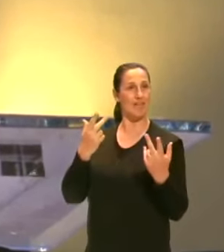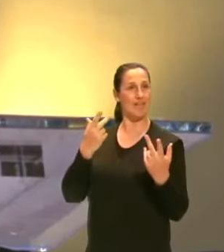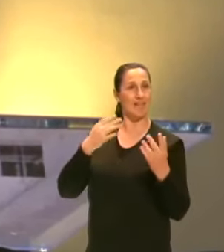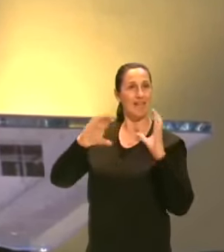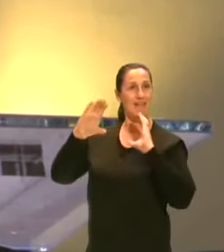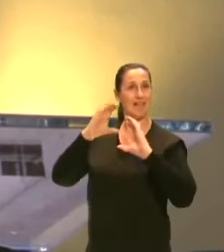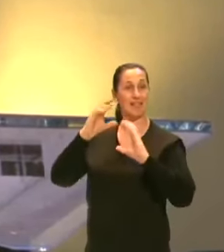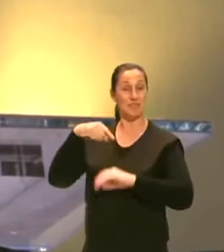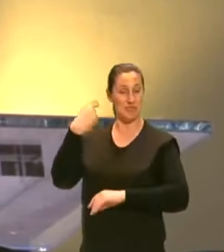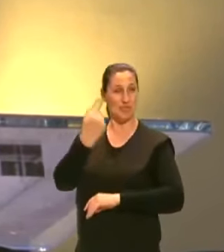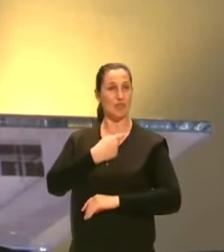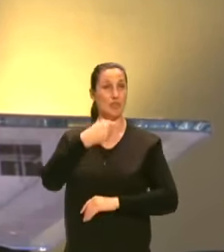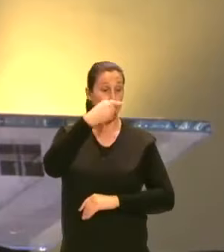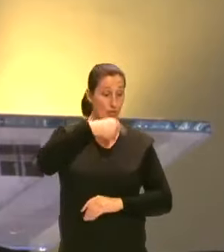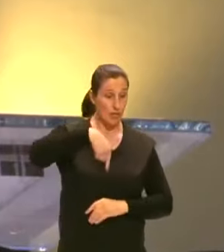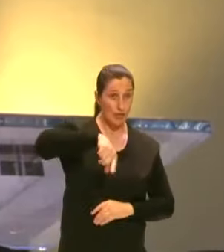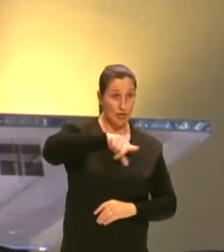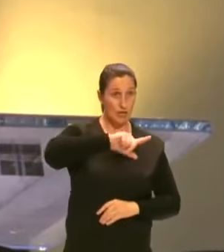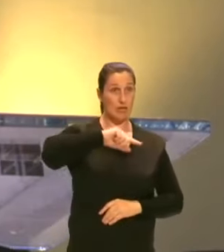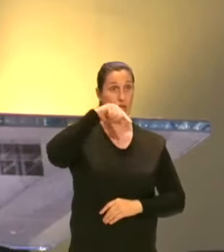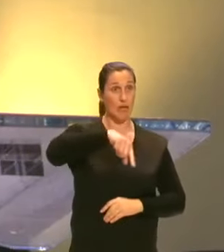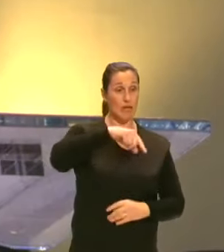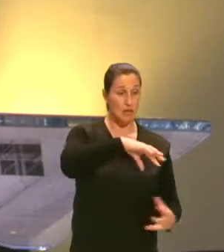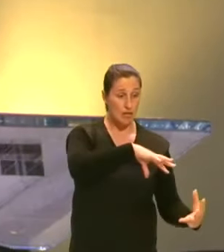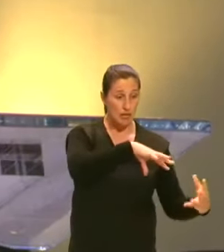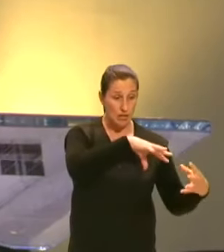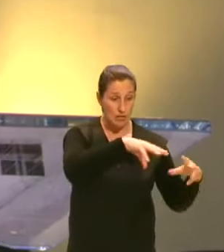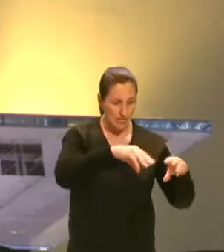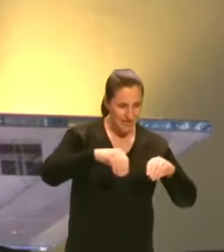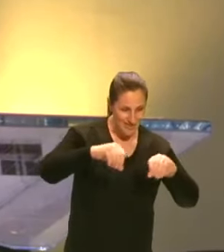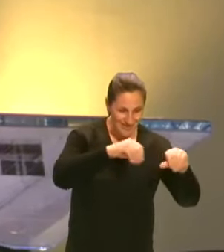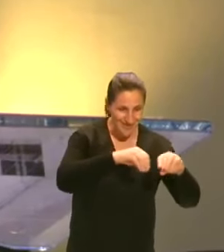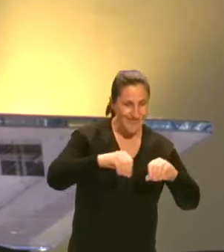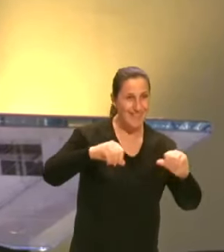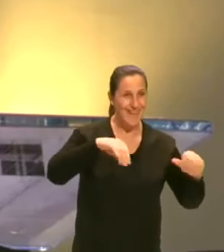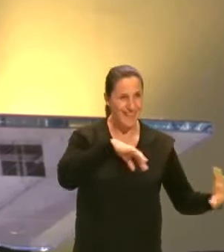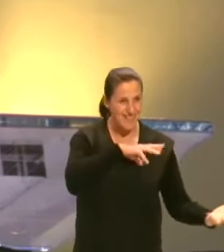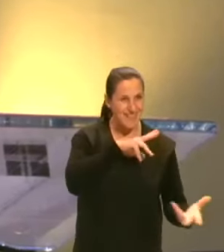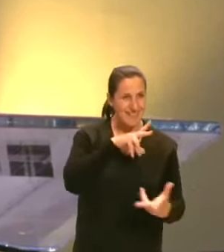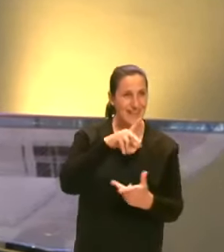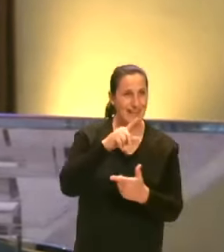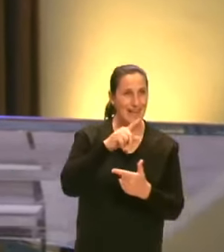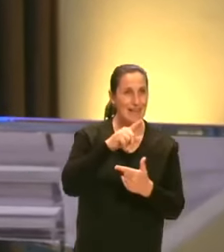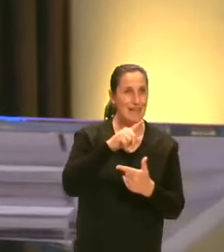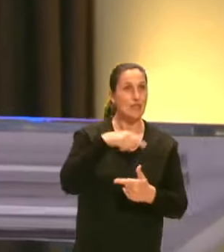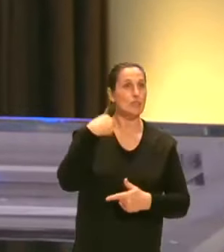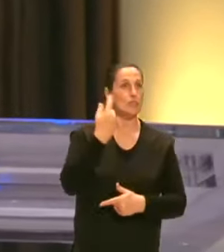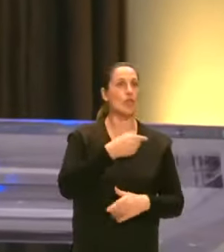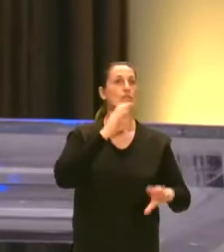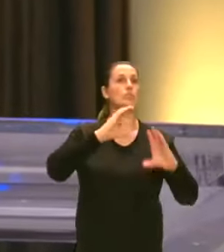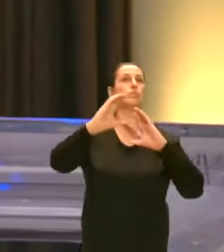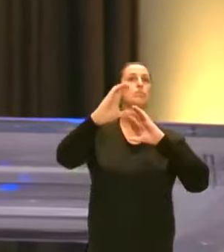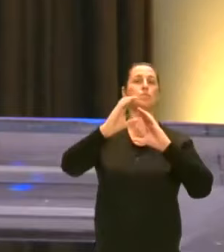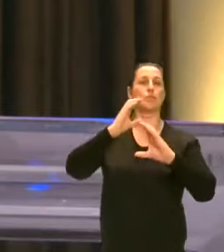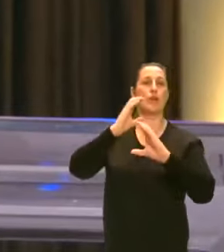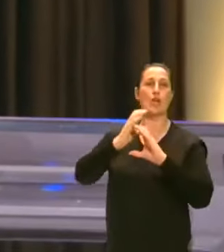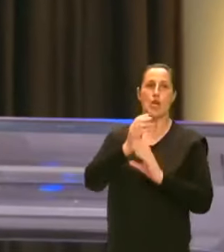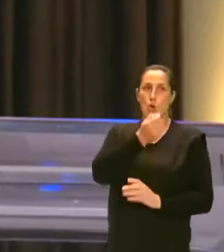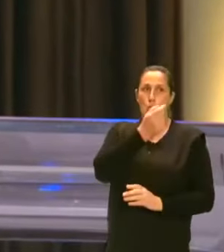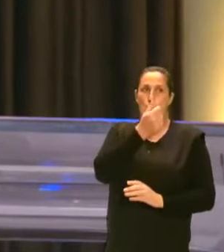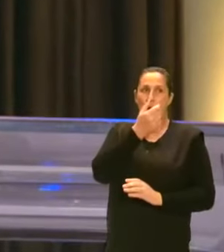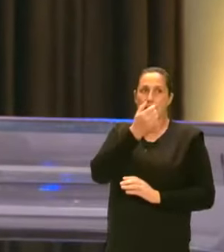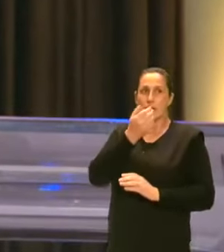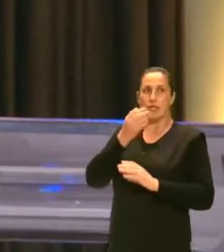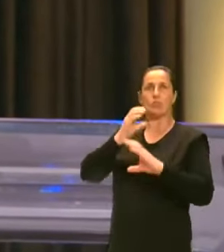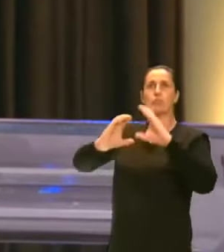somos peregrinos nessa terra, rumo à nossa Jerusalém celestial. Estamos subindo a cada passo que